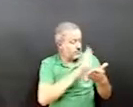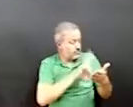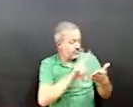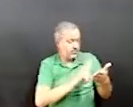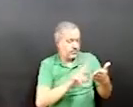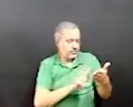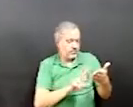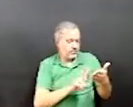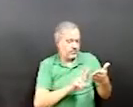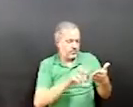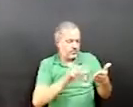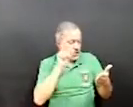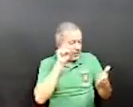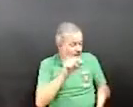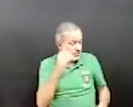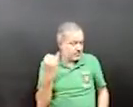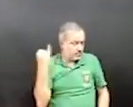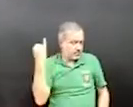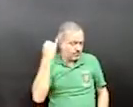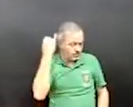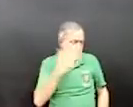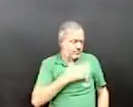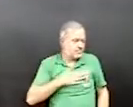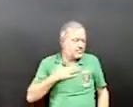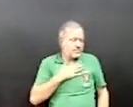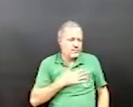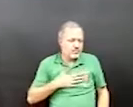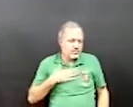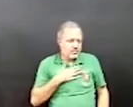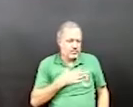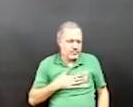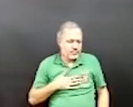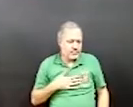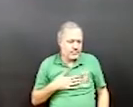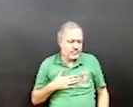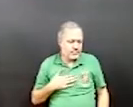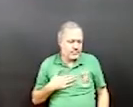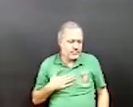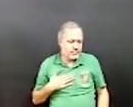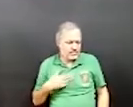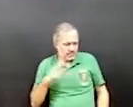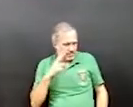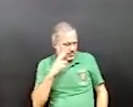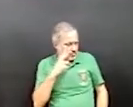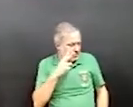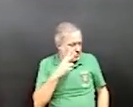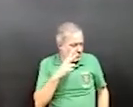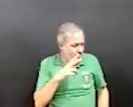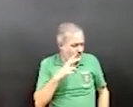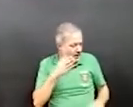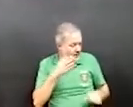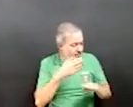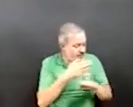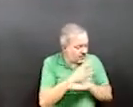E aí, para mim, foi fundamental pegar o gosto da leitura. Né? Eu adoro ler. Eu sou um cara que hoje passa numa livraria, que se tiver um tempo, eu entro numa